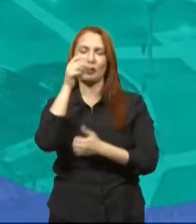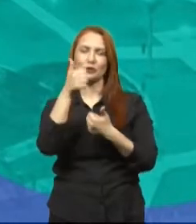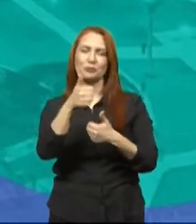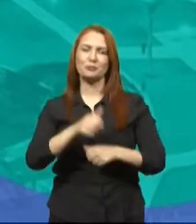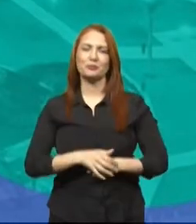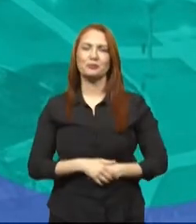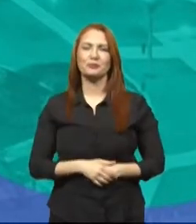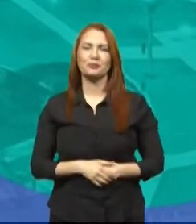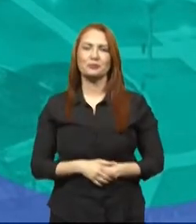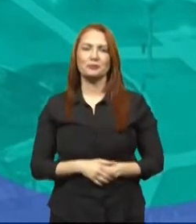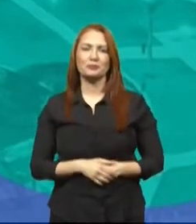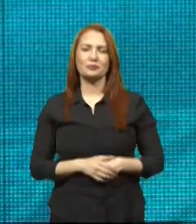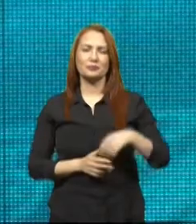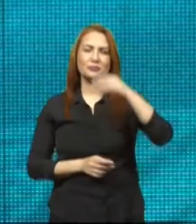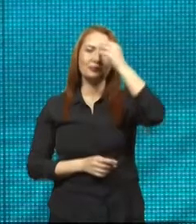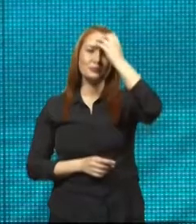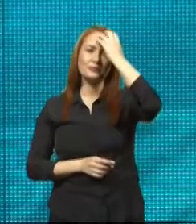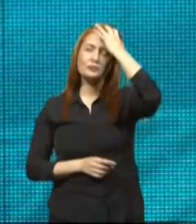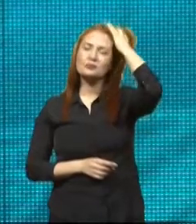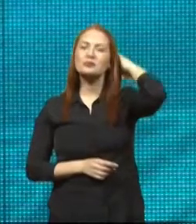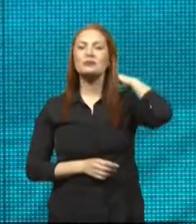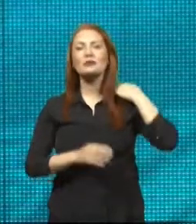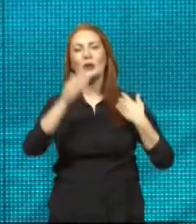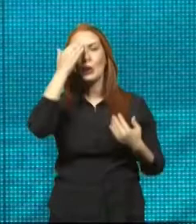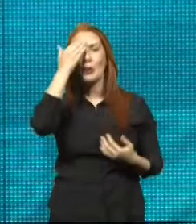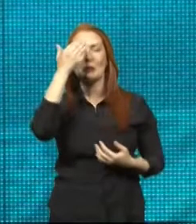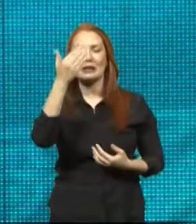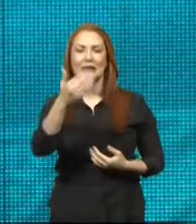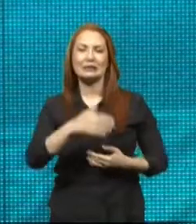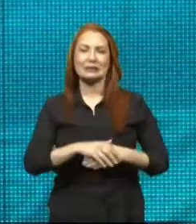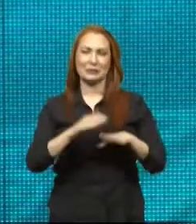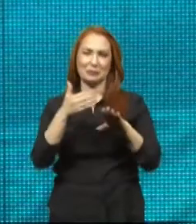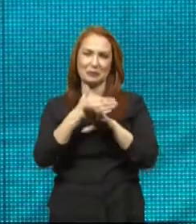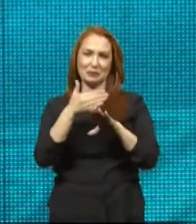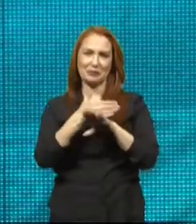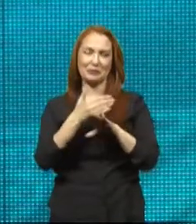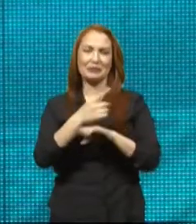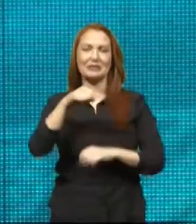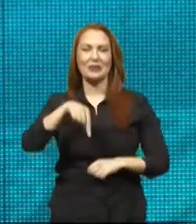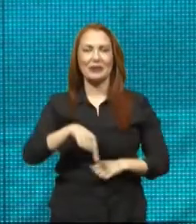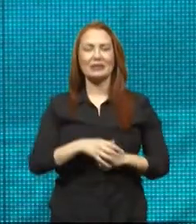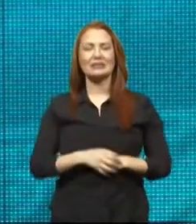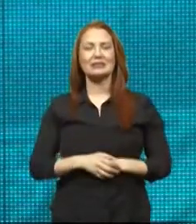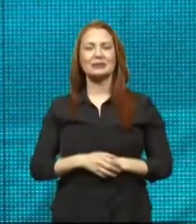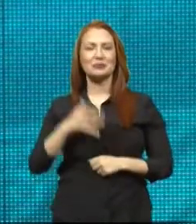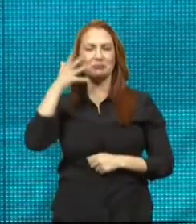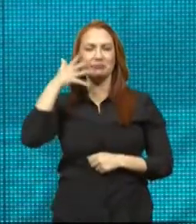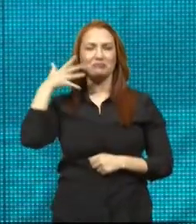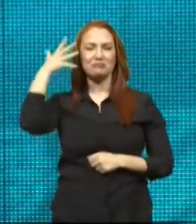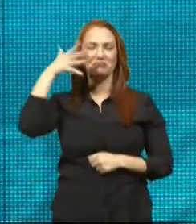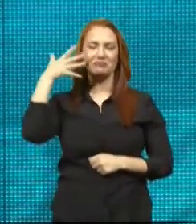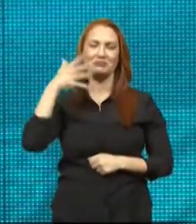obrigado, Gontijo. Muito obrigado pela sua participação aqui no nosso painel.